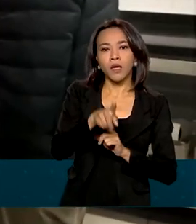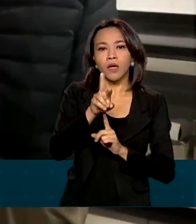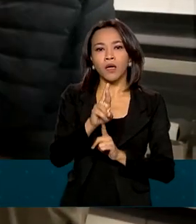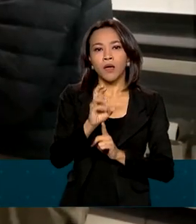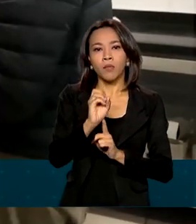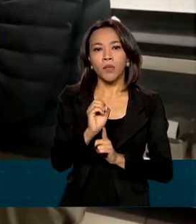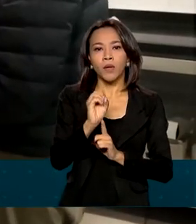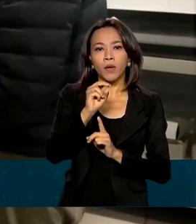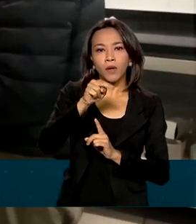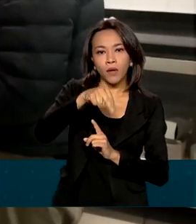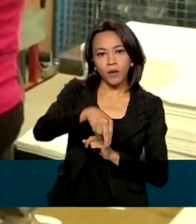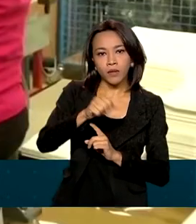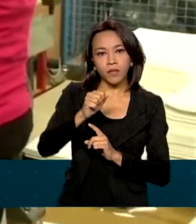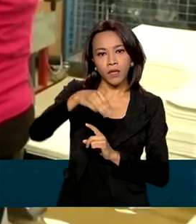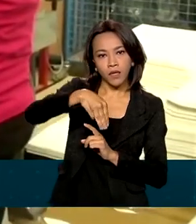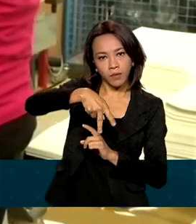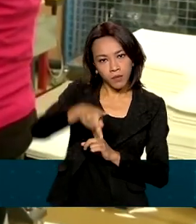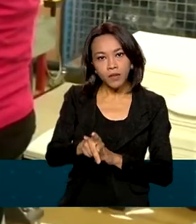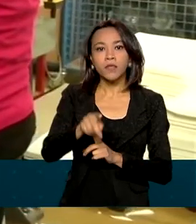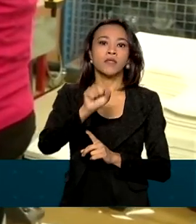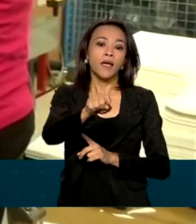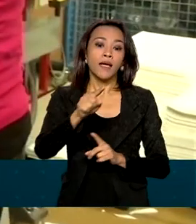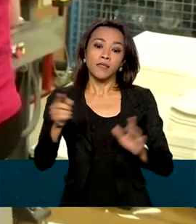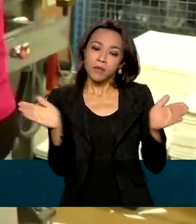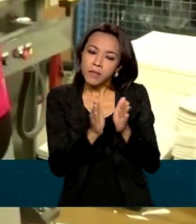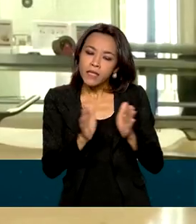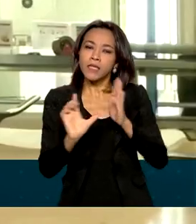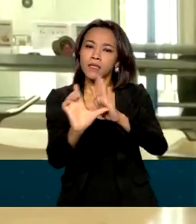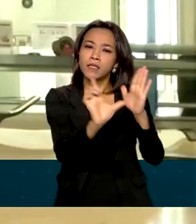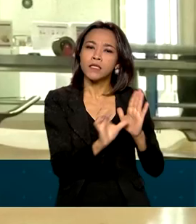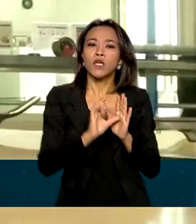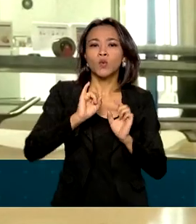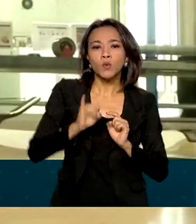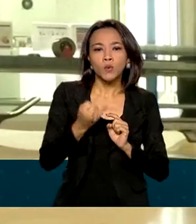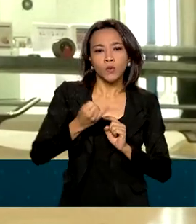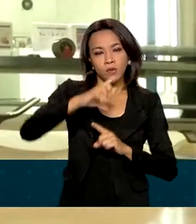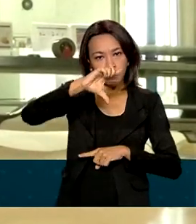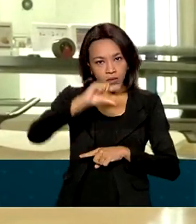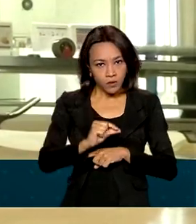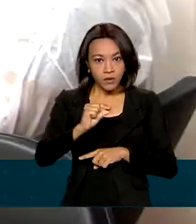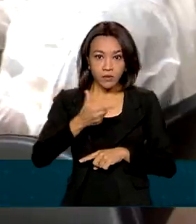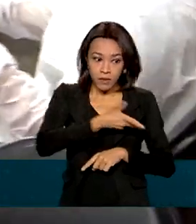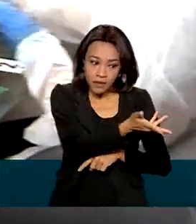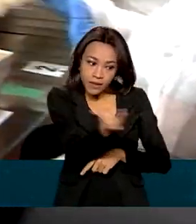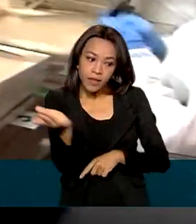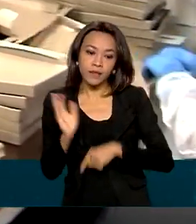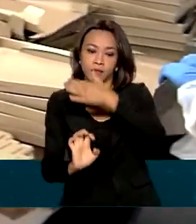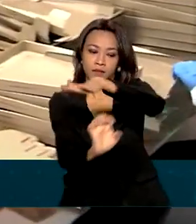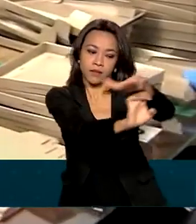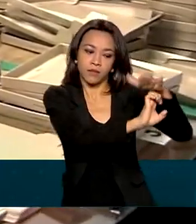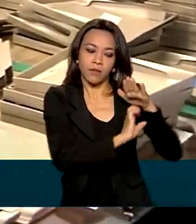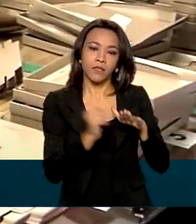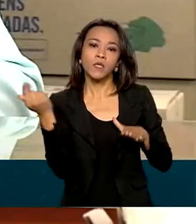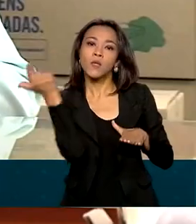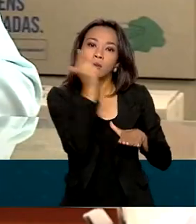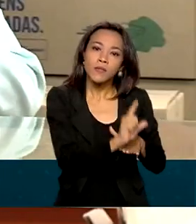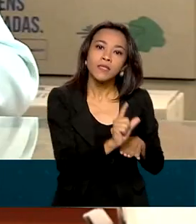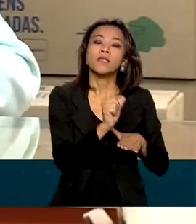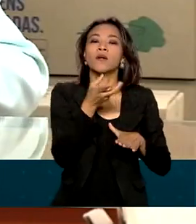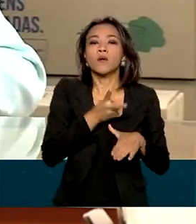Microempresas e Empresas de Pequeno Porte oferece taxas de juros reduzidas para que os empreendedores possam fazer